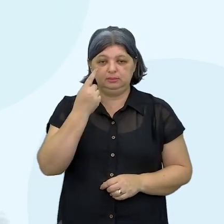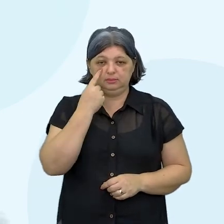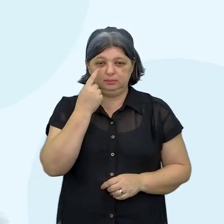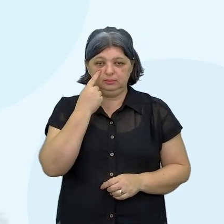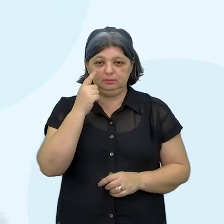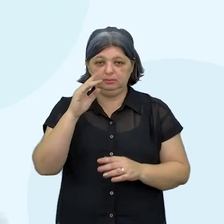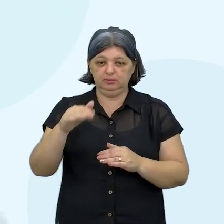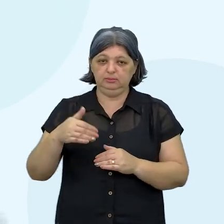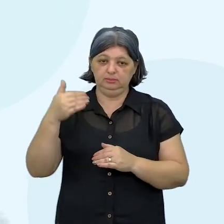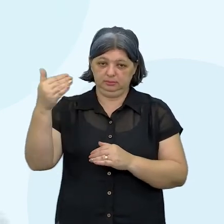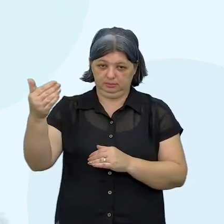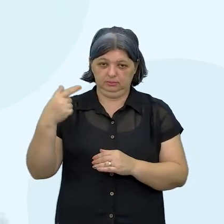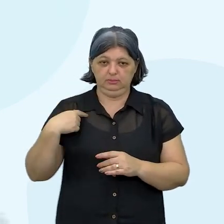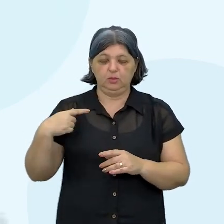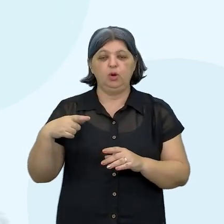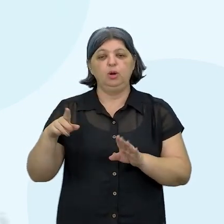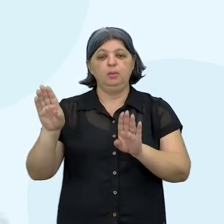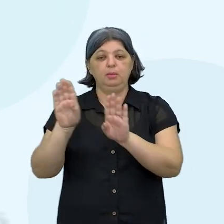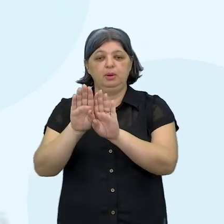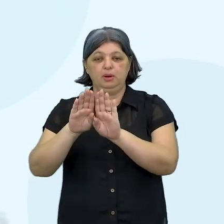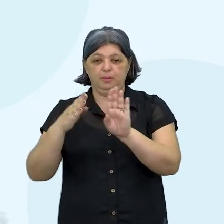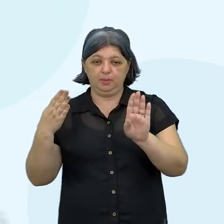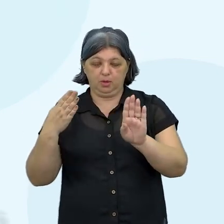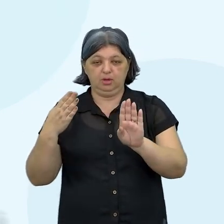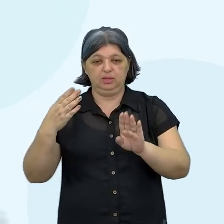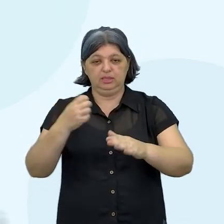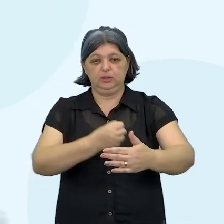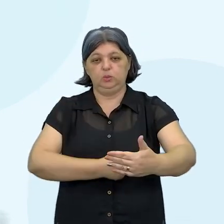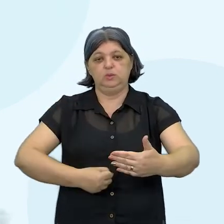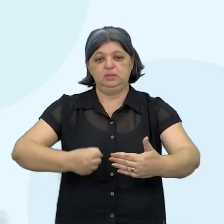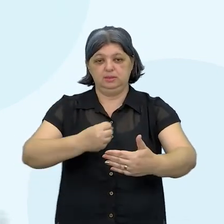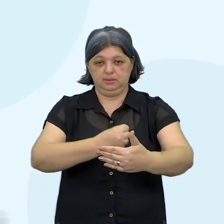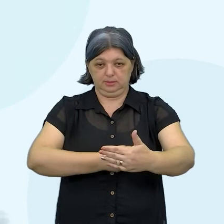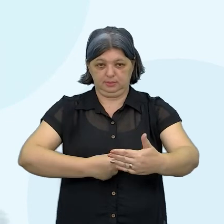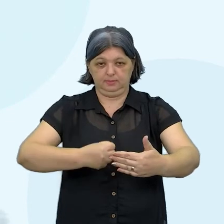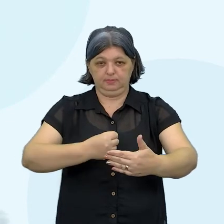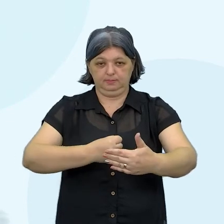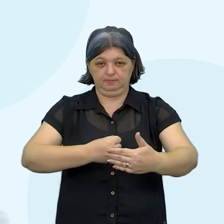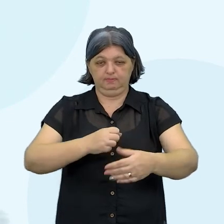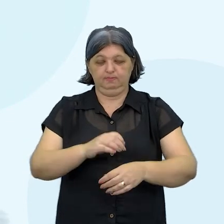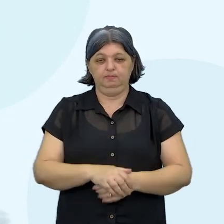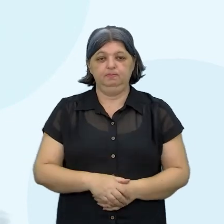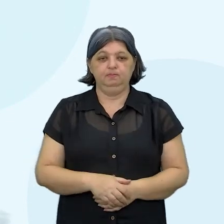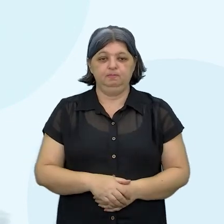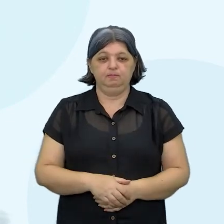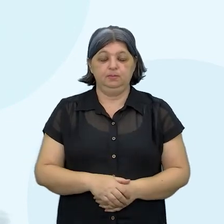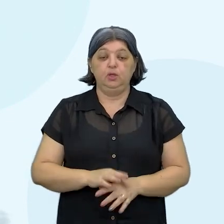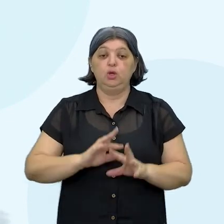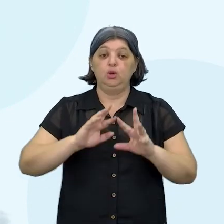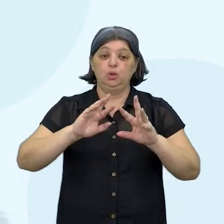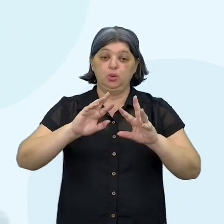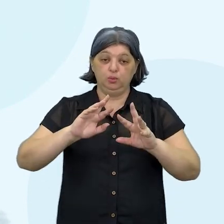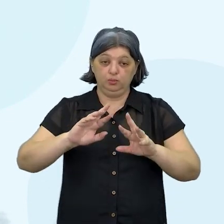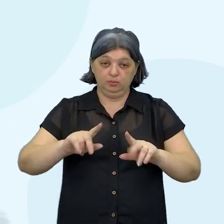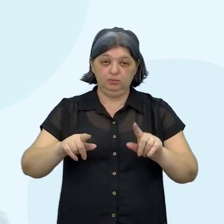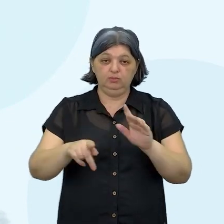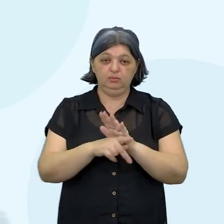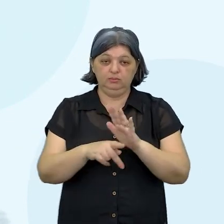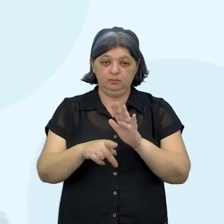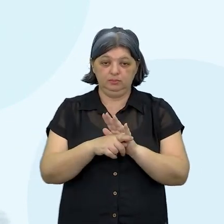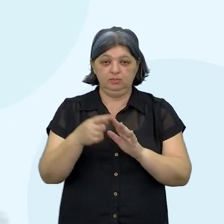lado, ó, é a porta da cozinha, tá? E ó, foi tudo baseado em